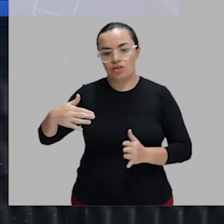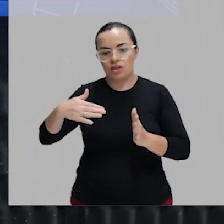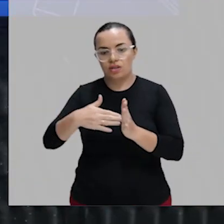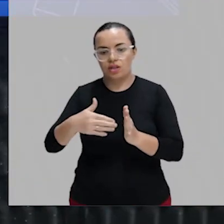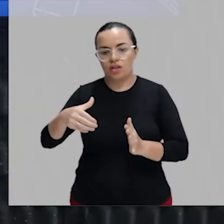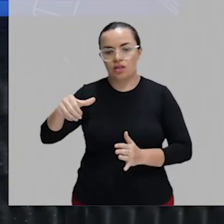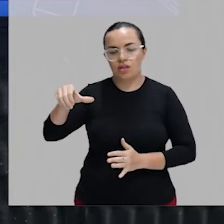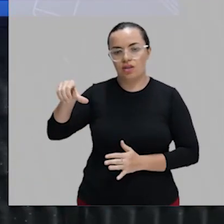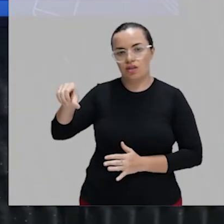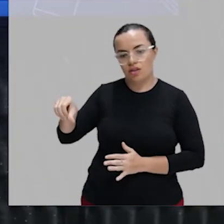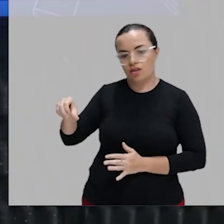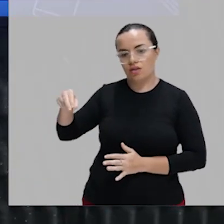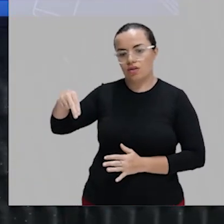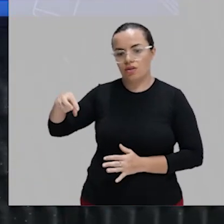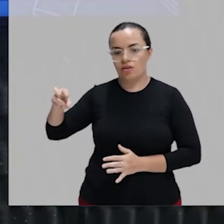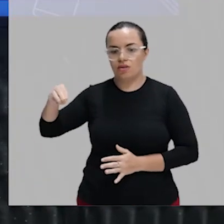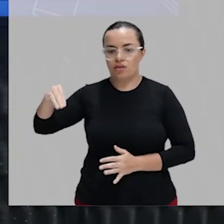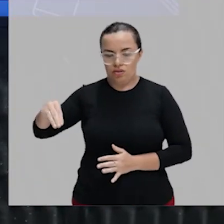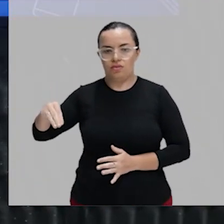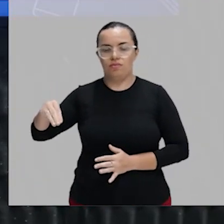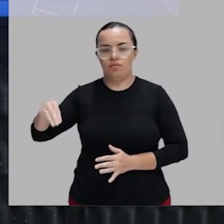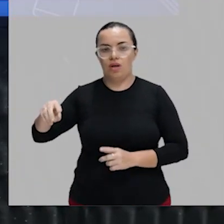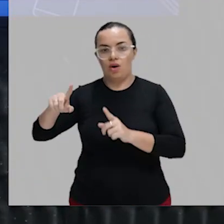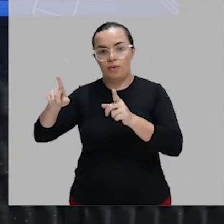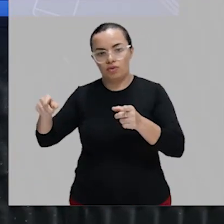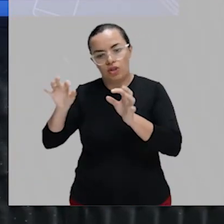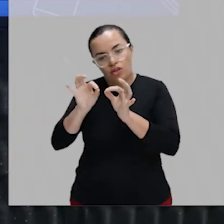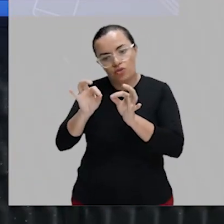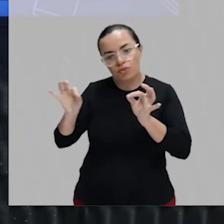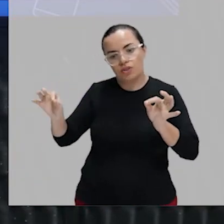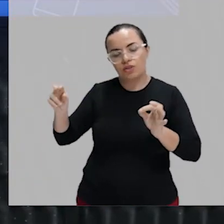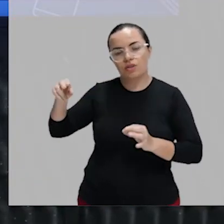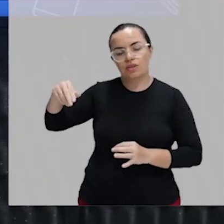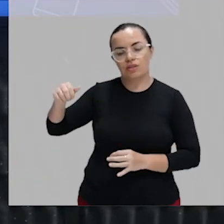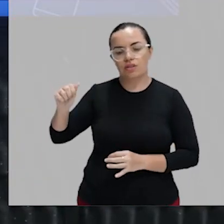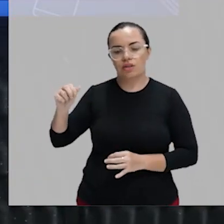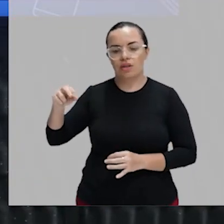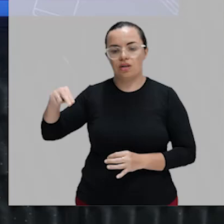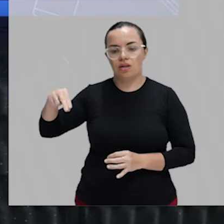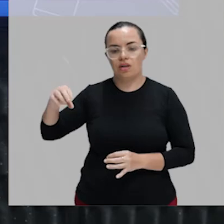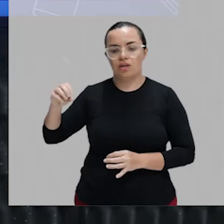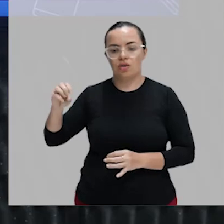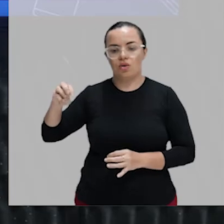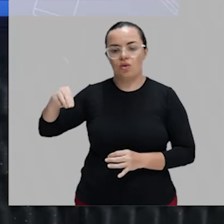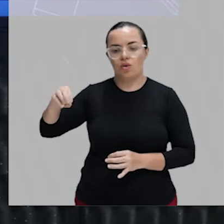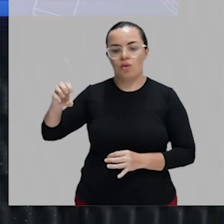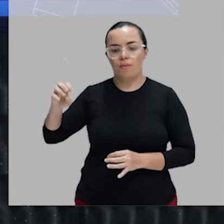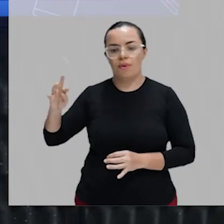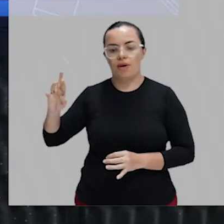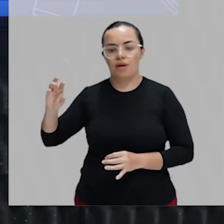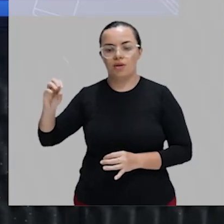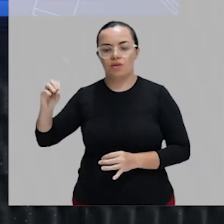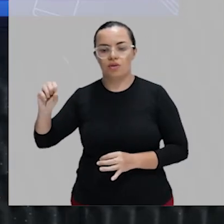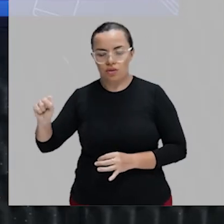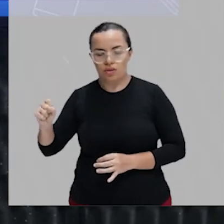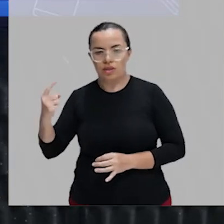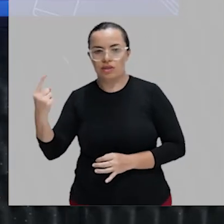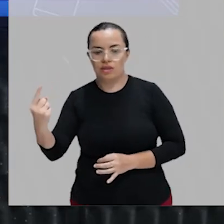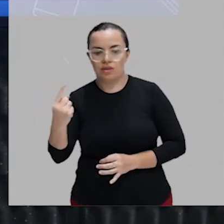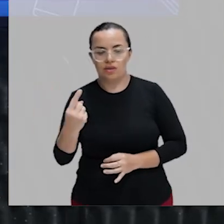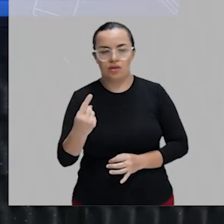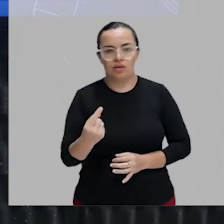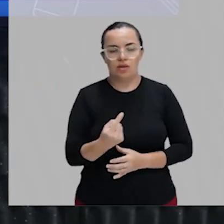utilizamos na citologia, nanômetro, tá? Cada nanômetro um nanômetro